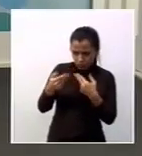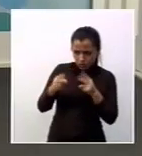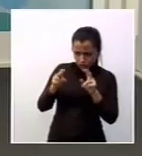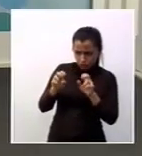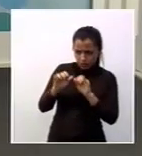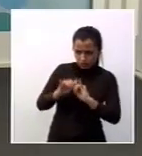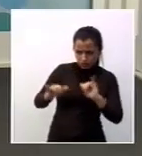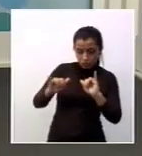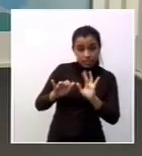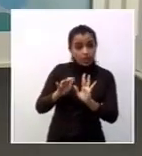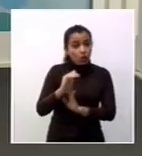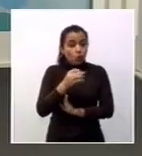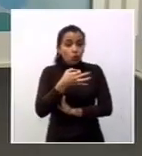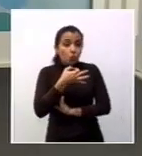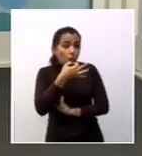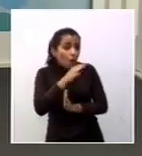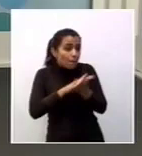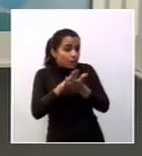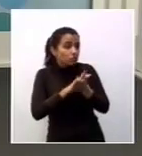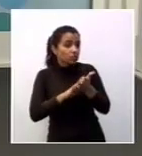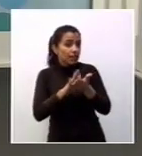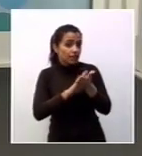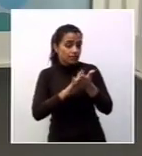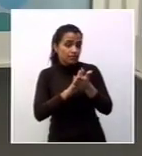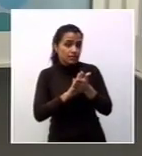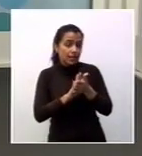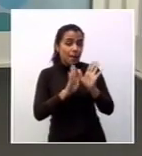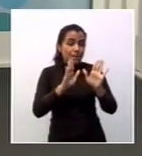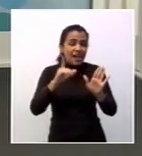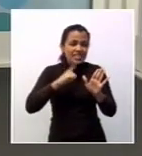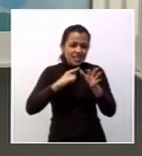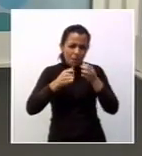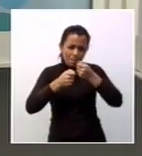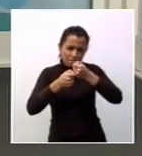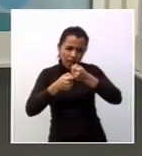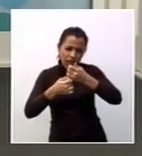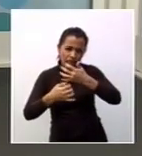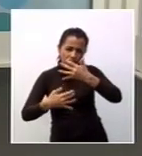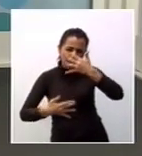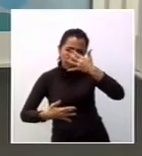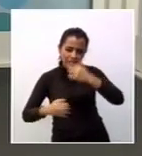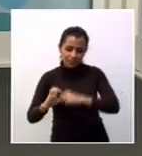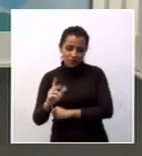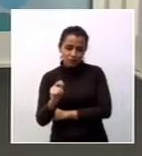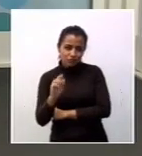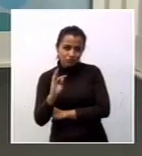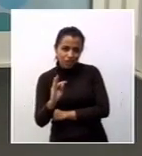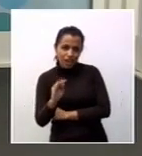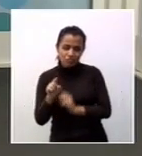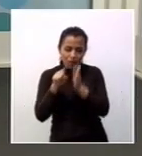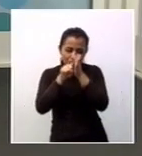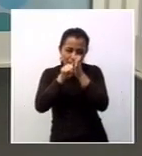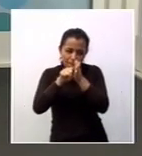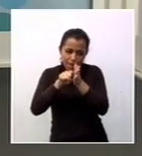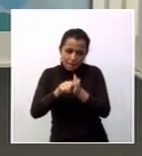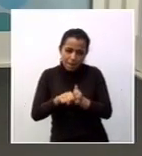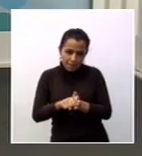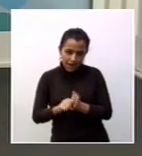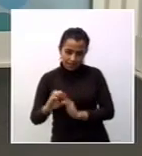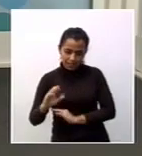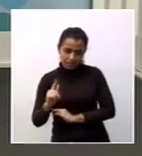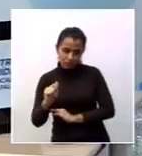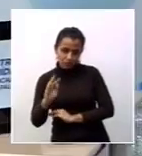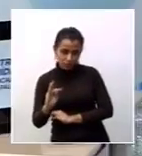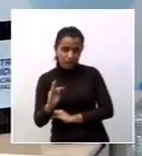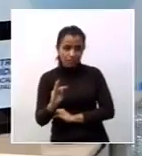Se viu a notícia, não. Ninguém comentou, mas tem um monte de gente mandando perguntas aqui. E